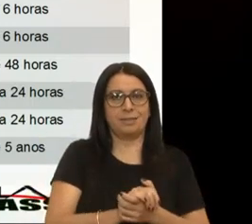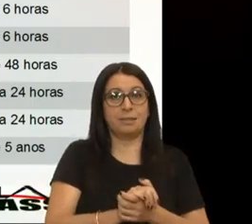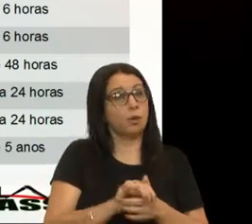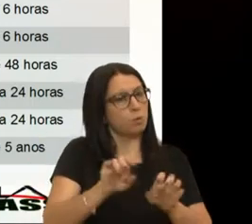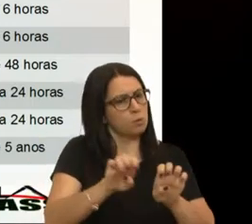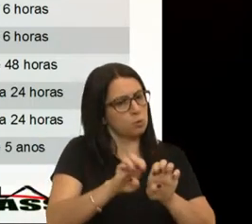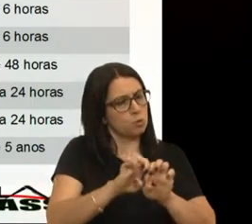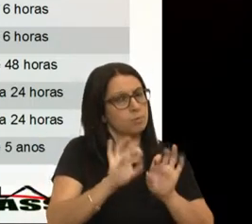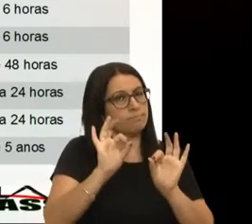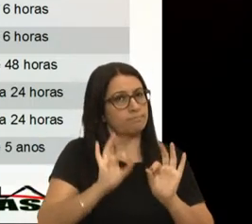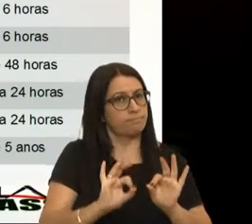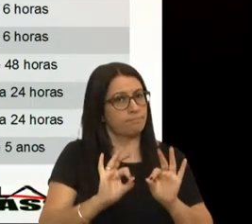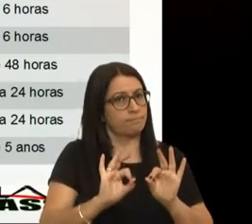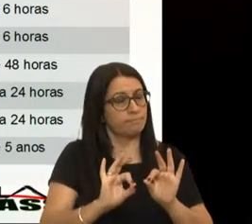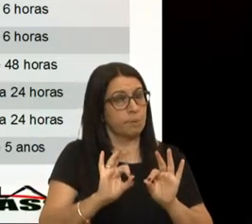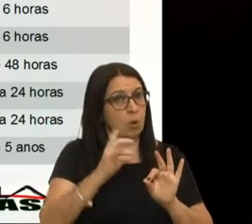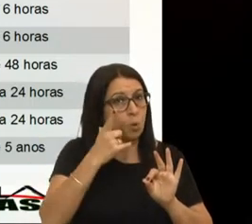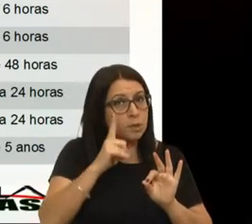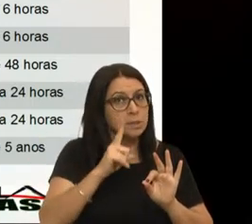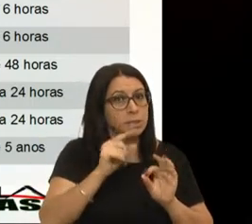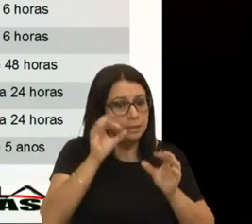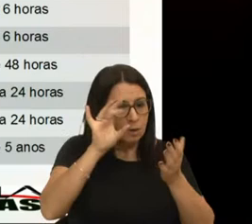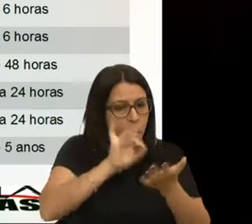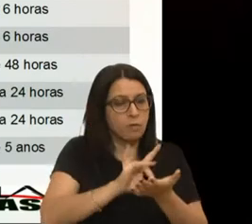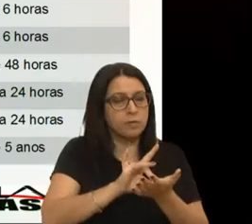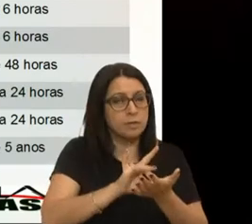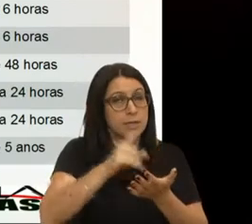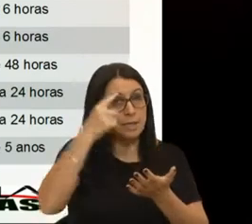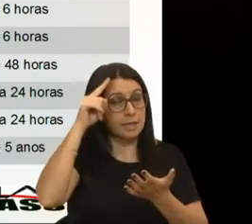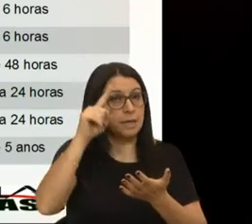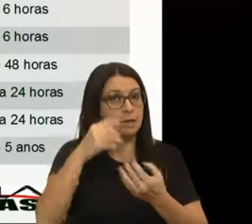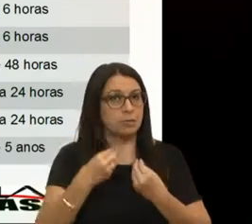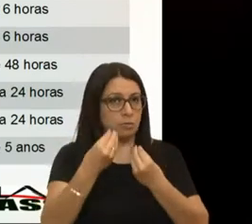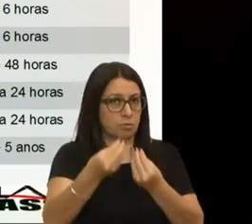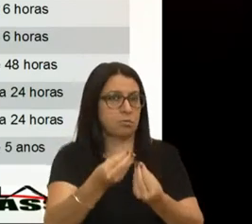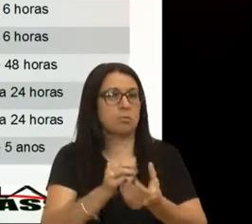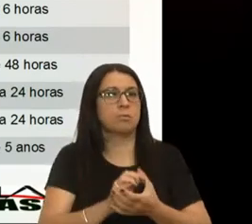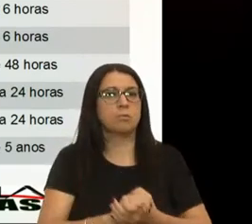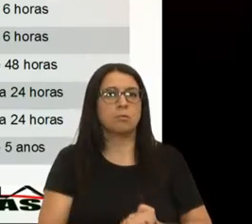estrutura muito grande para poder ser concretizada essa ideia do doador.